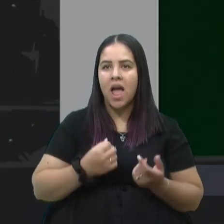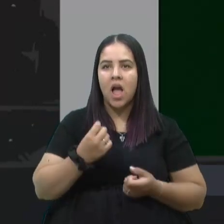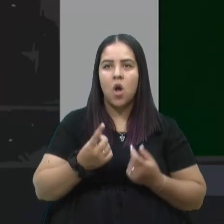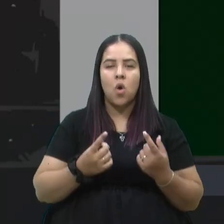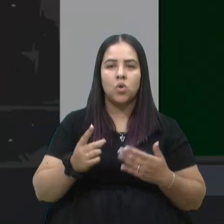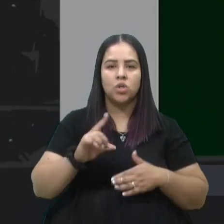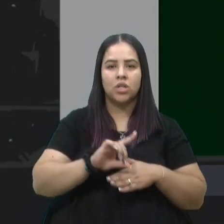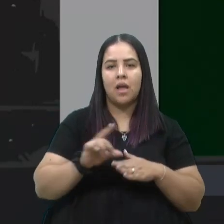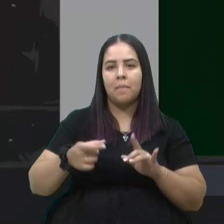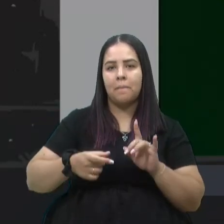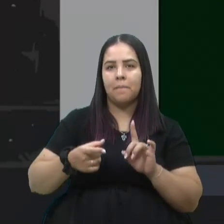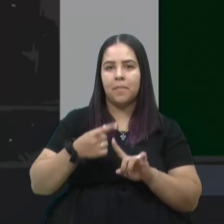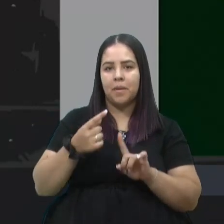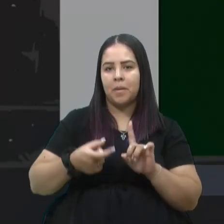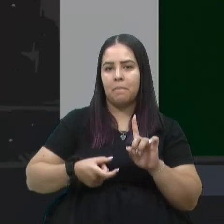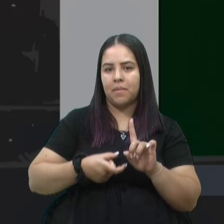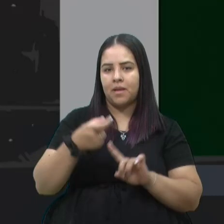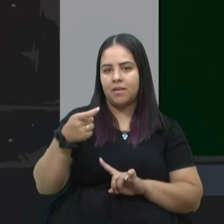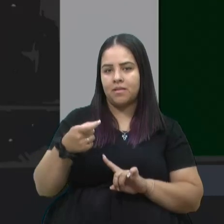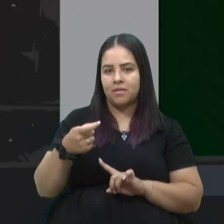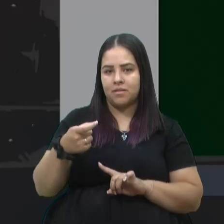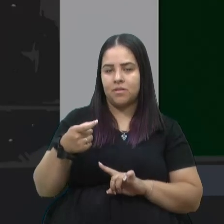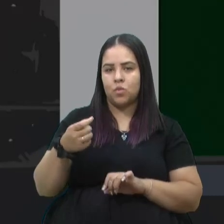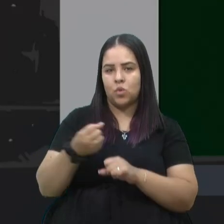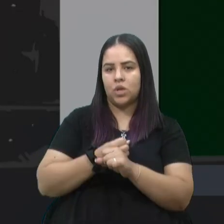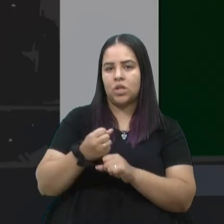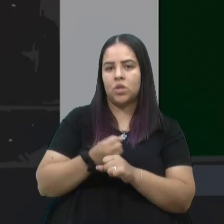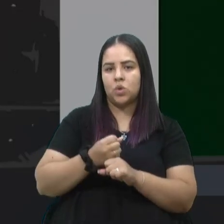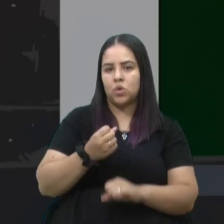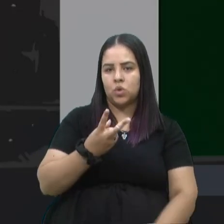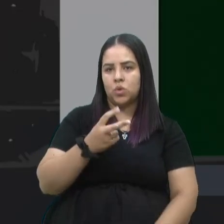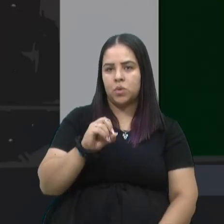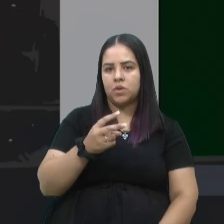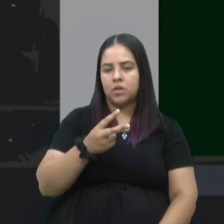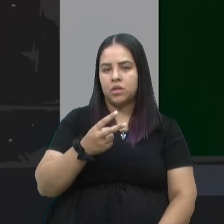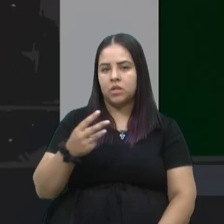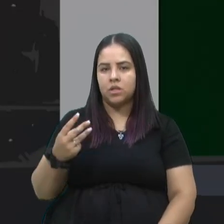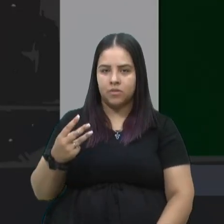no primeiro mês do ano de 2023,